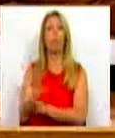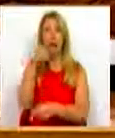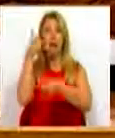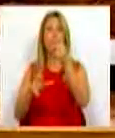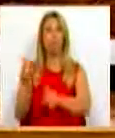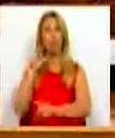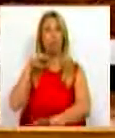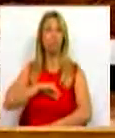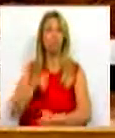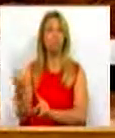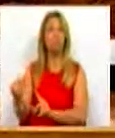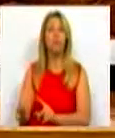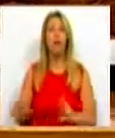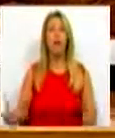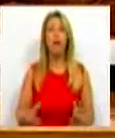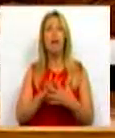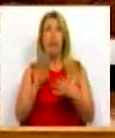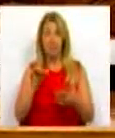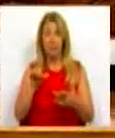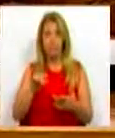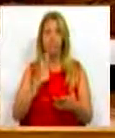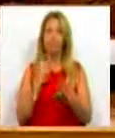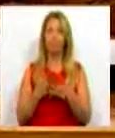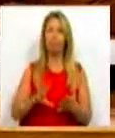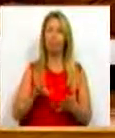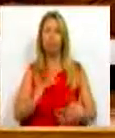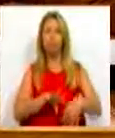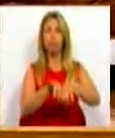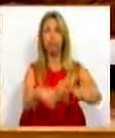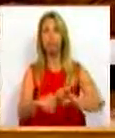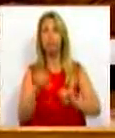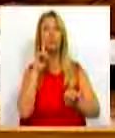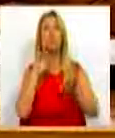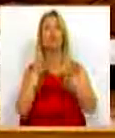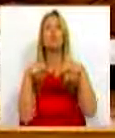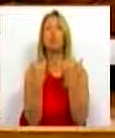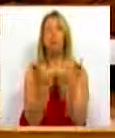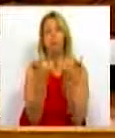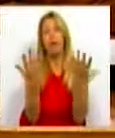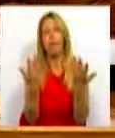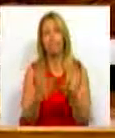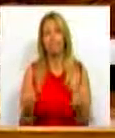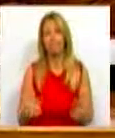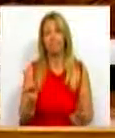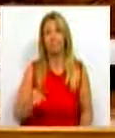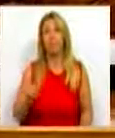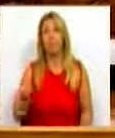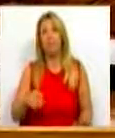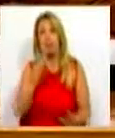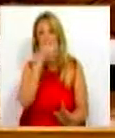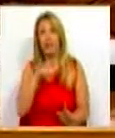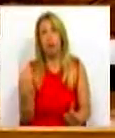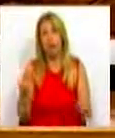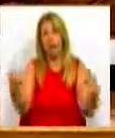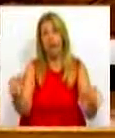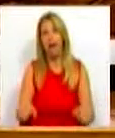a legitimidade dos próprios sistemas de proteção social. Não faltam exemplos históricos disto, infelizmente, também entre nós. O